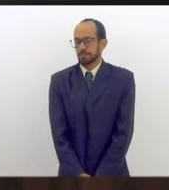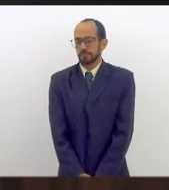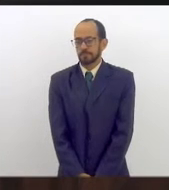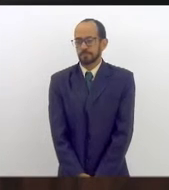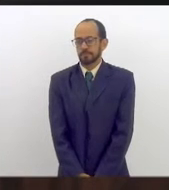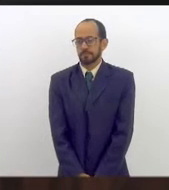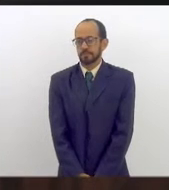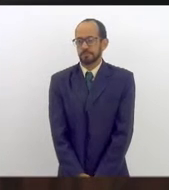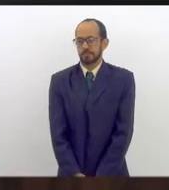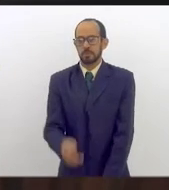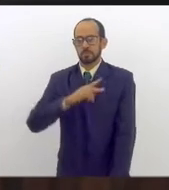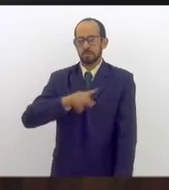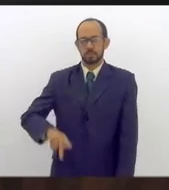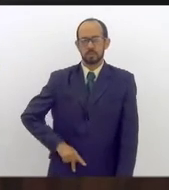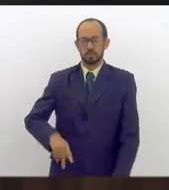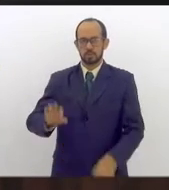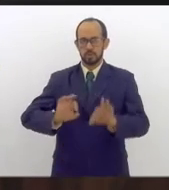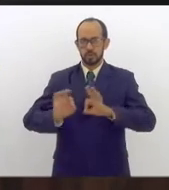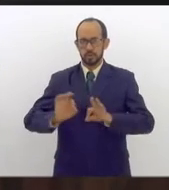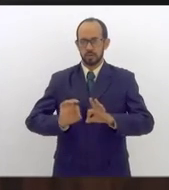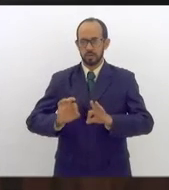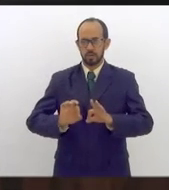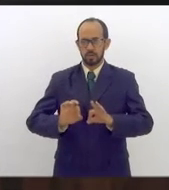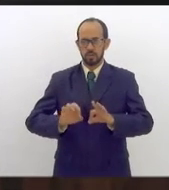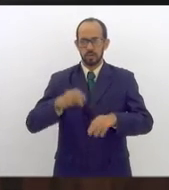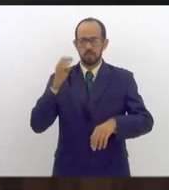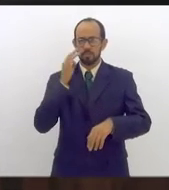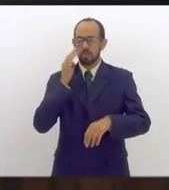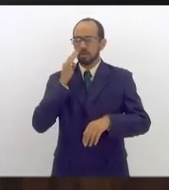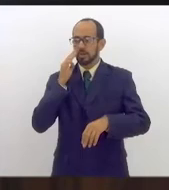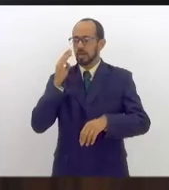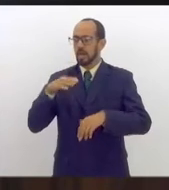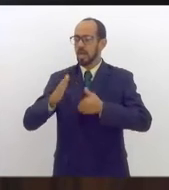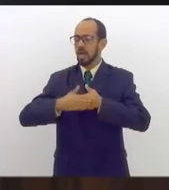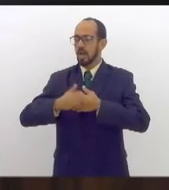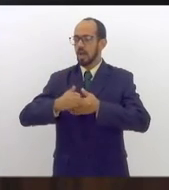Presidente, questão de ordem. A deputada Mônica é autora do projeto.